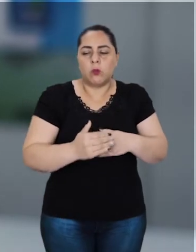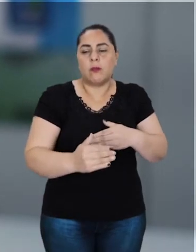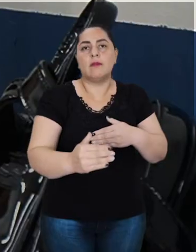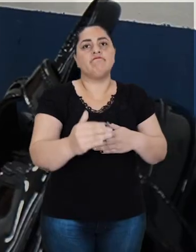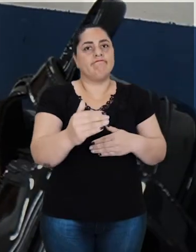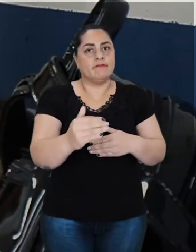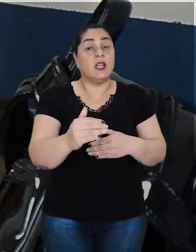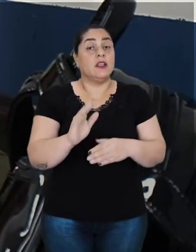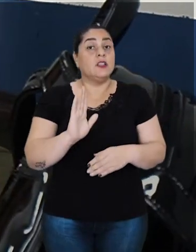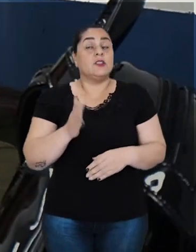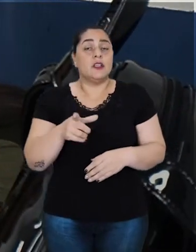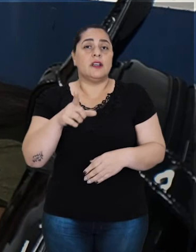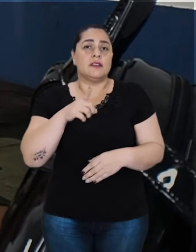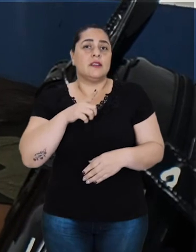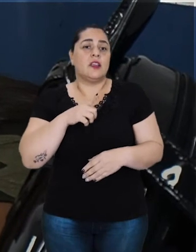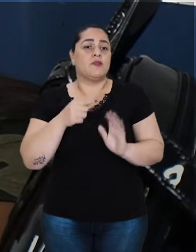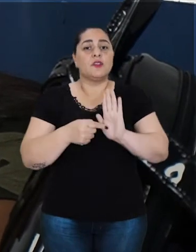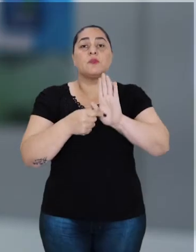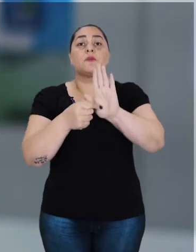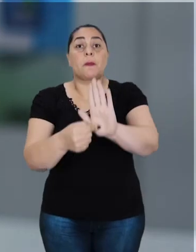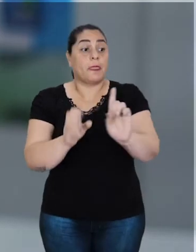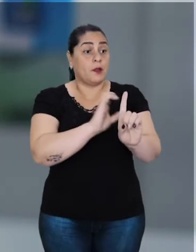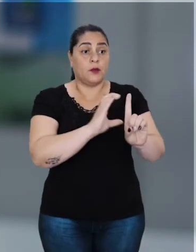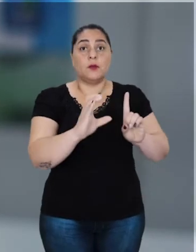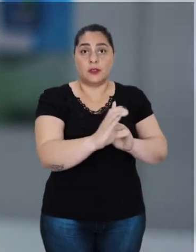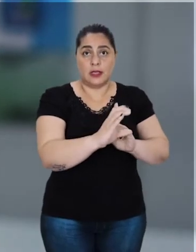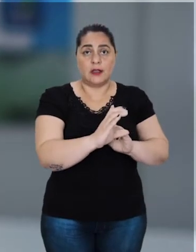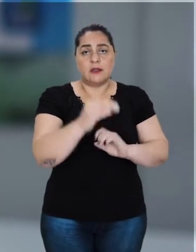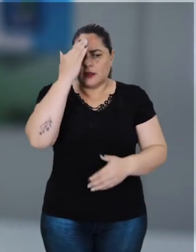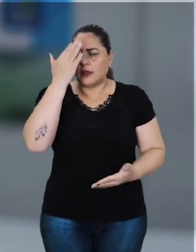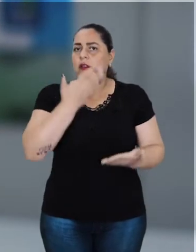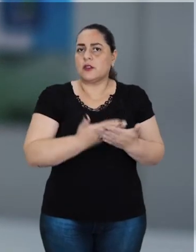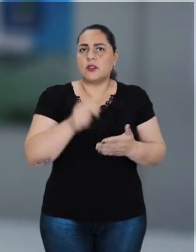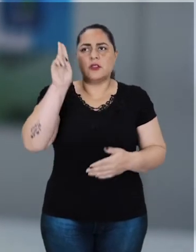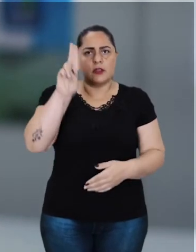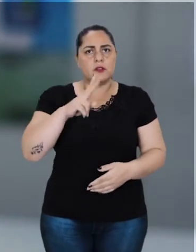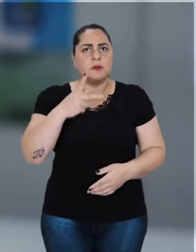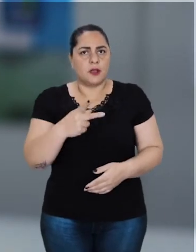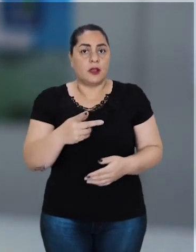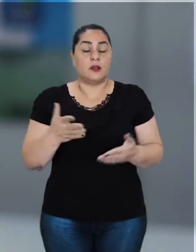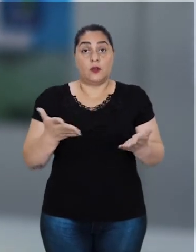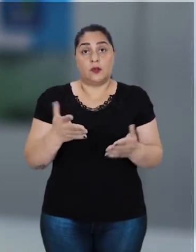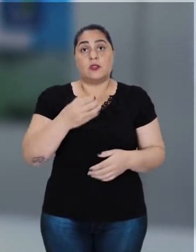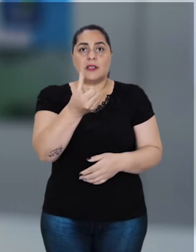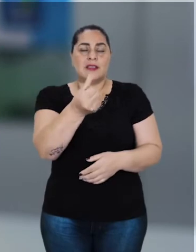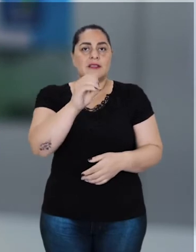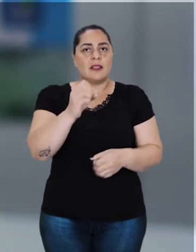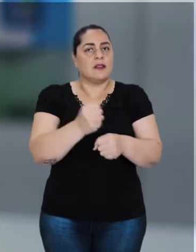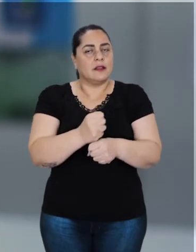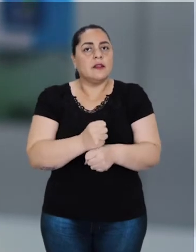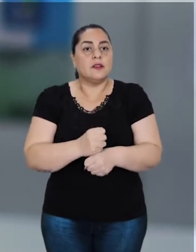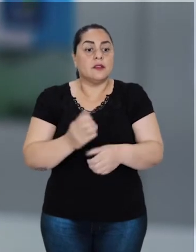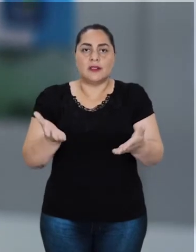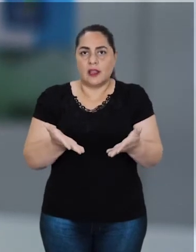já passamos uma devolutiva para a nossa comunidade, uma credibilidade, onde a nossa UNIPLAC faz 60 anos e,